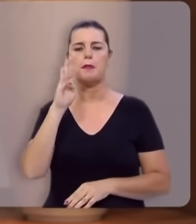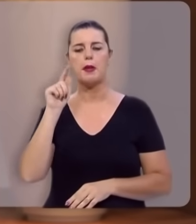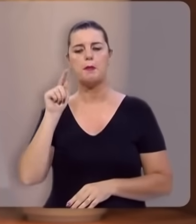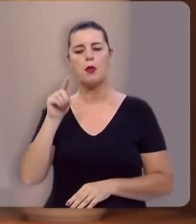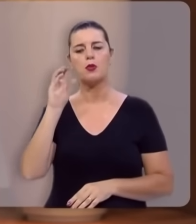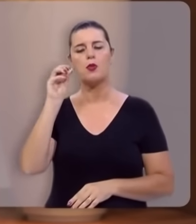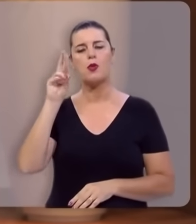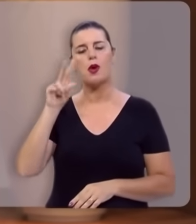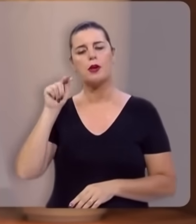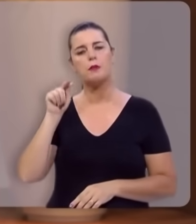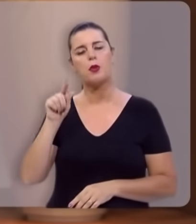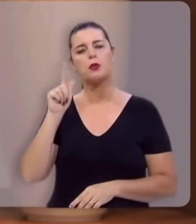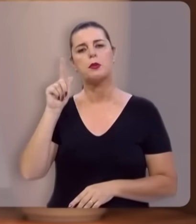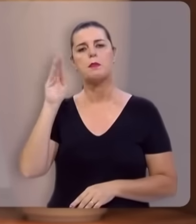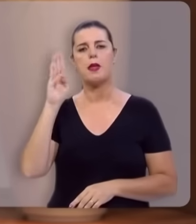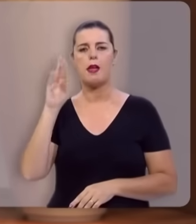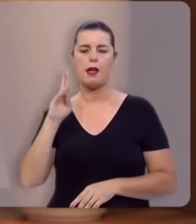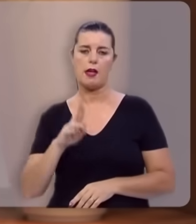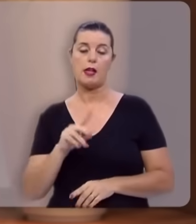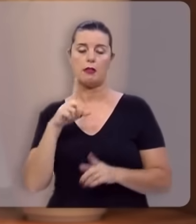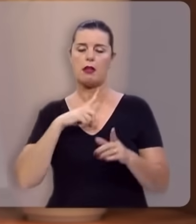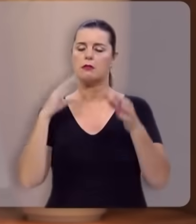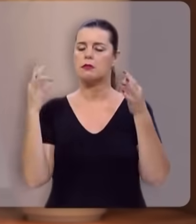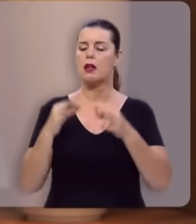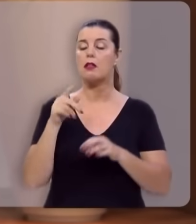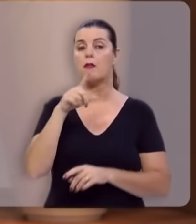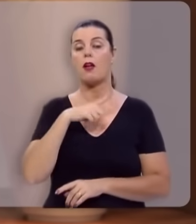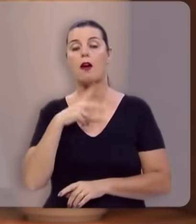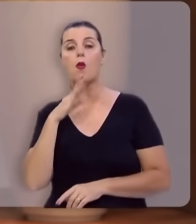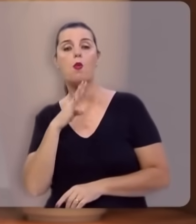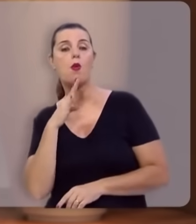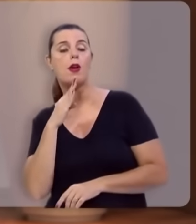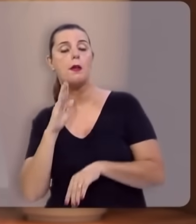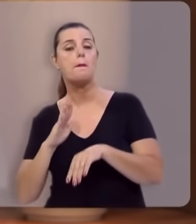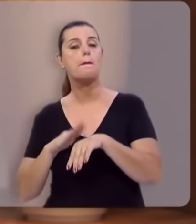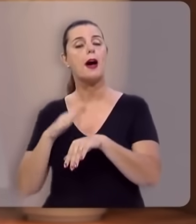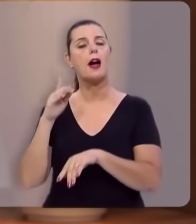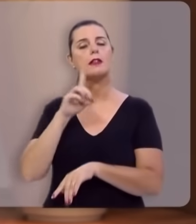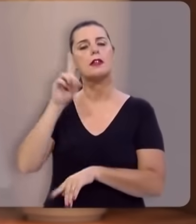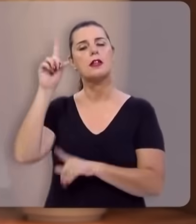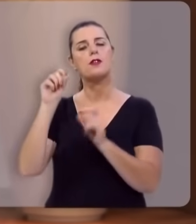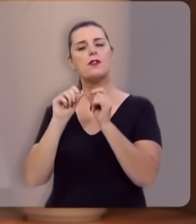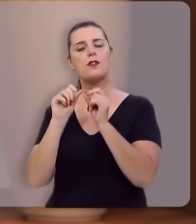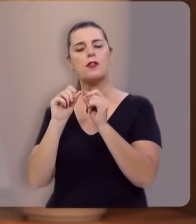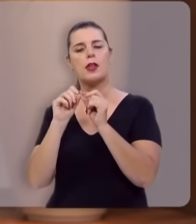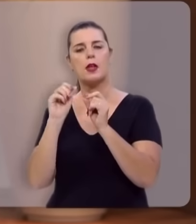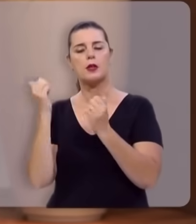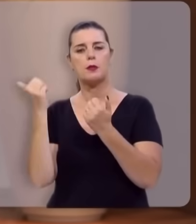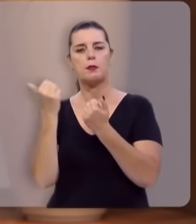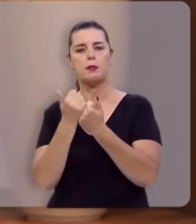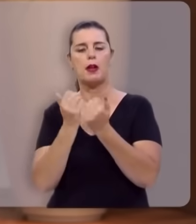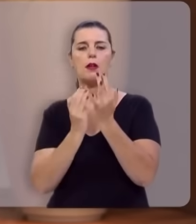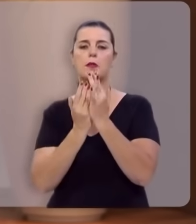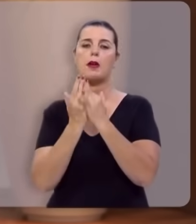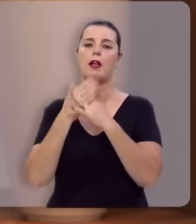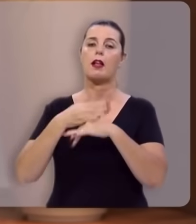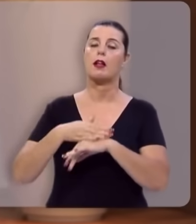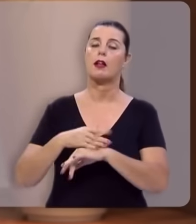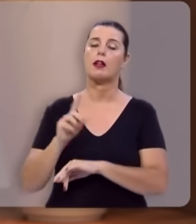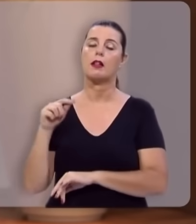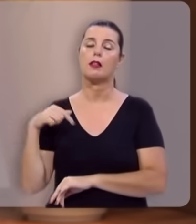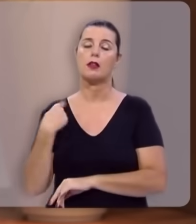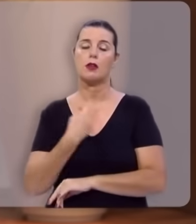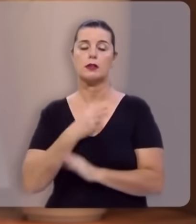.org.br. Tenho certeza que lá você vai conhecer um pouquinho daquilo que Deus tem feito por meio da